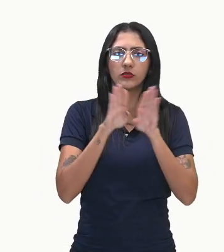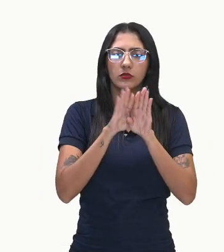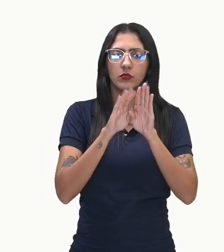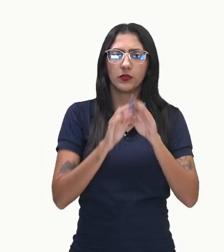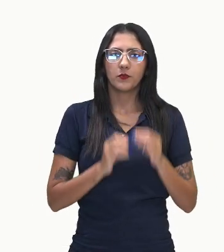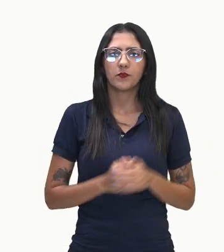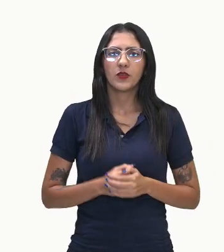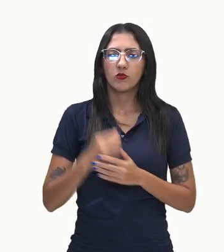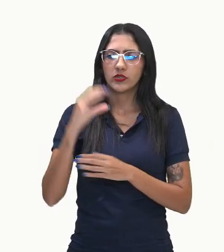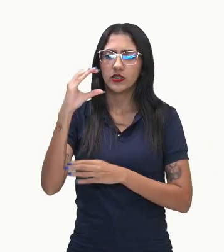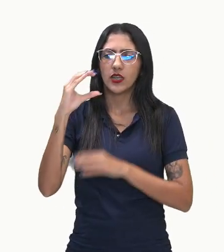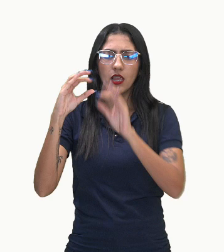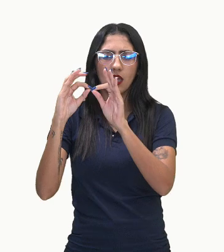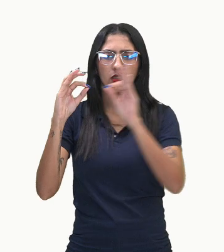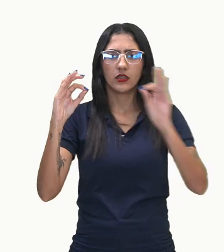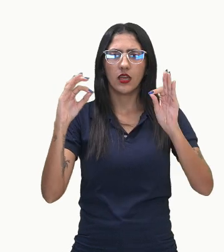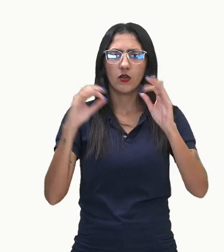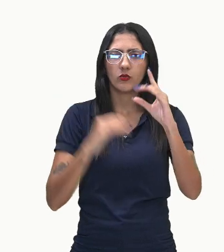CD.